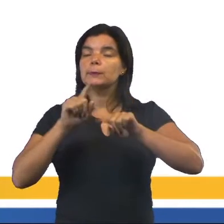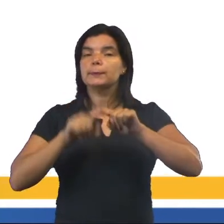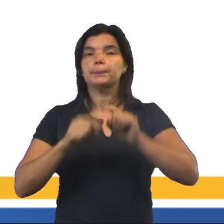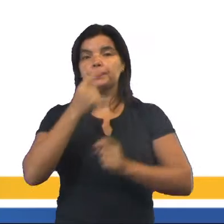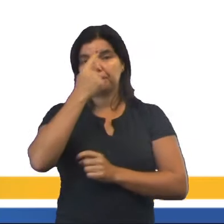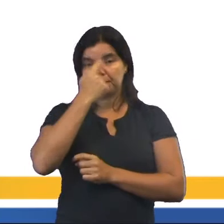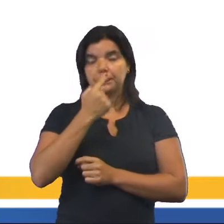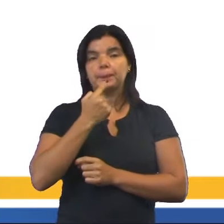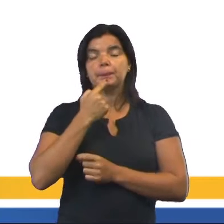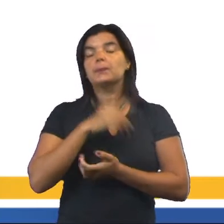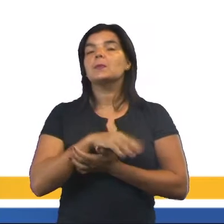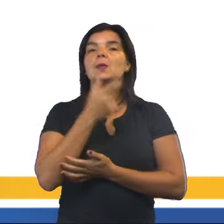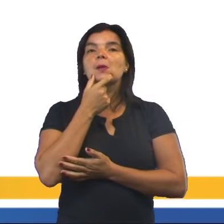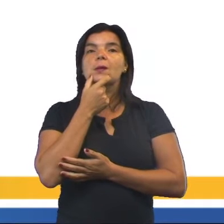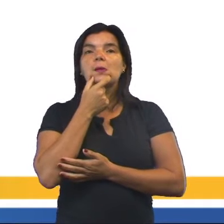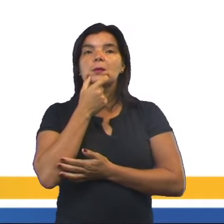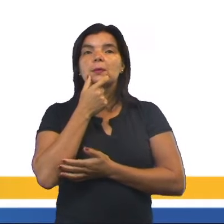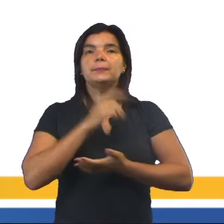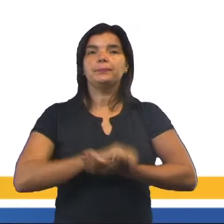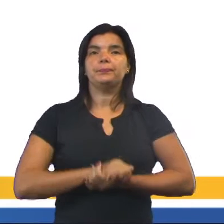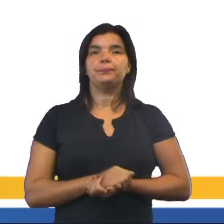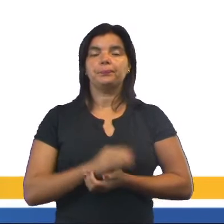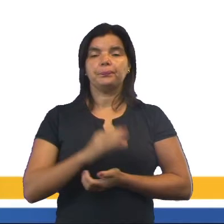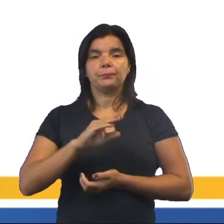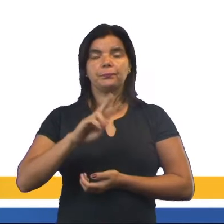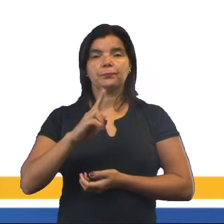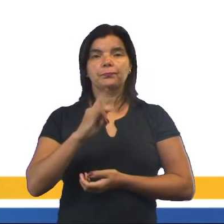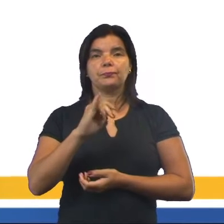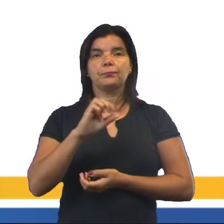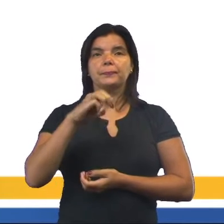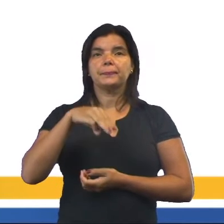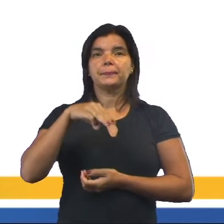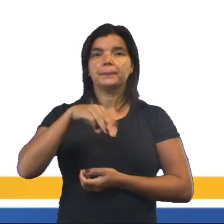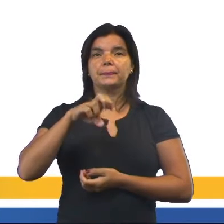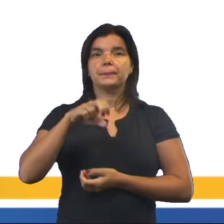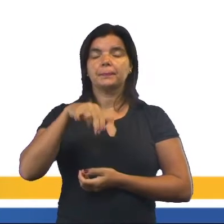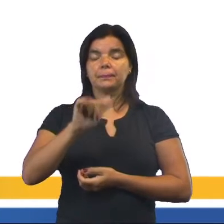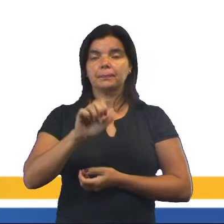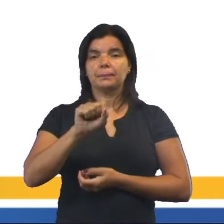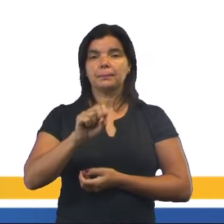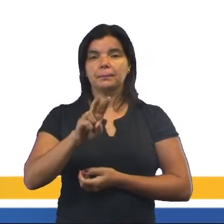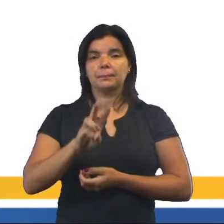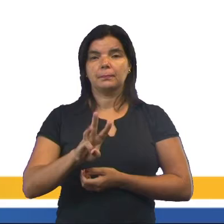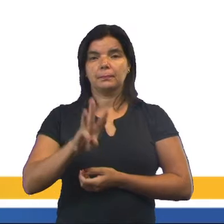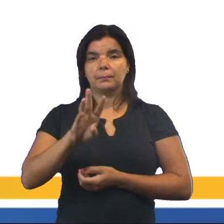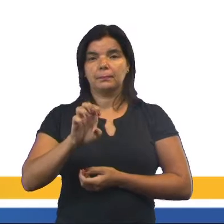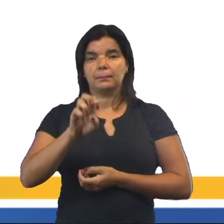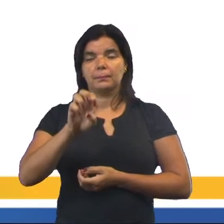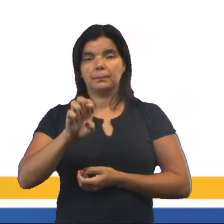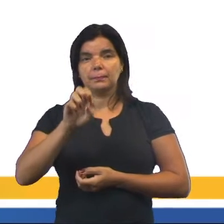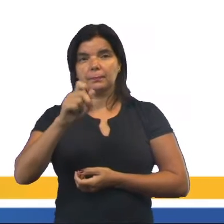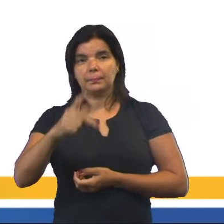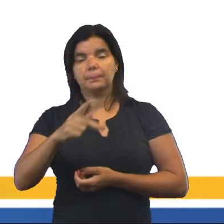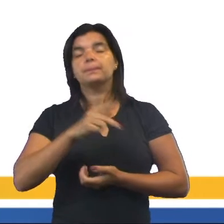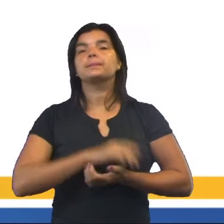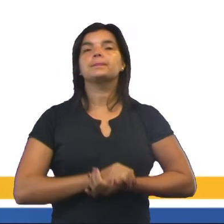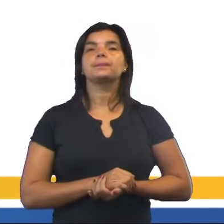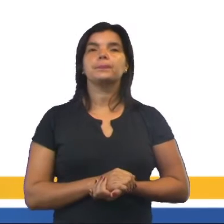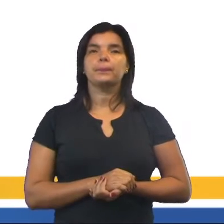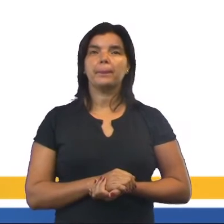imagem. Em inglês, era o chamado de chimney sweep. Em português, limpador de